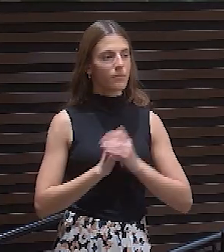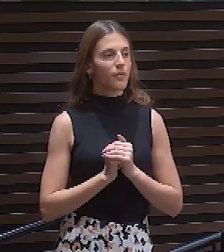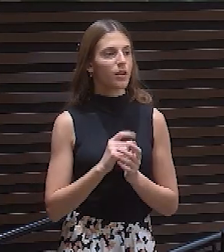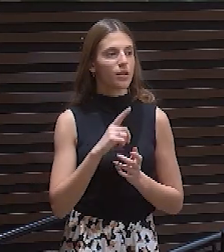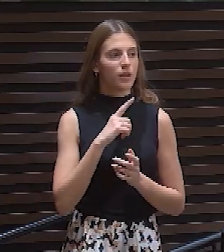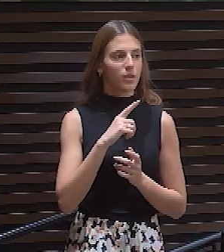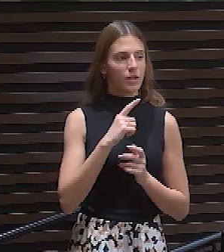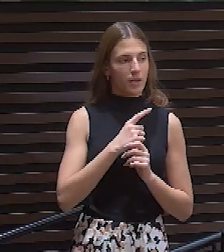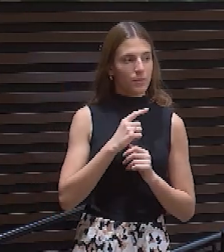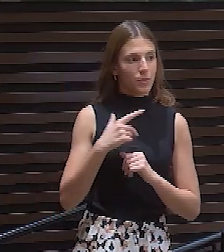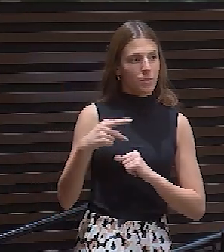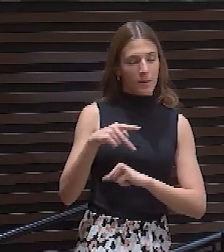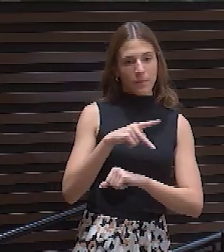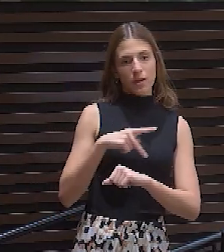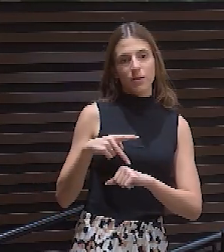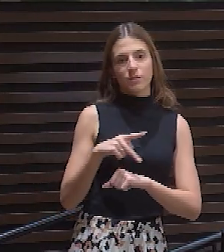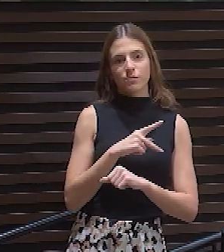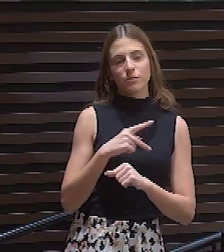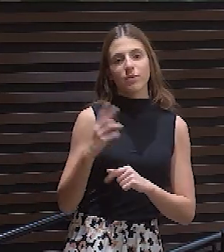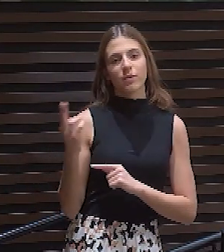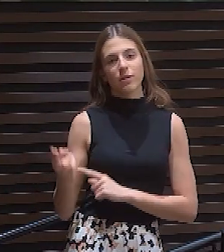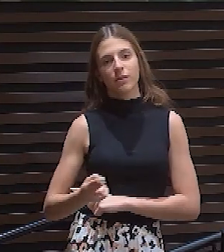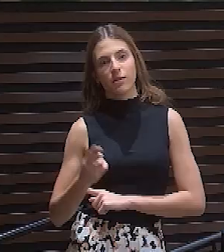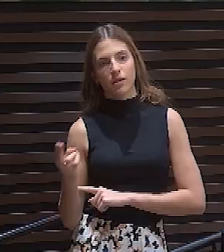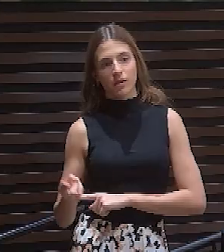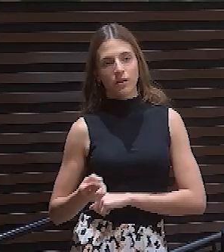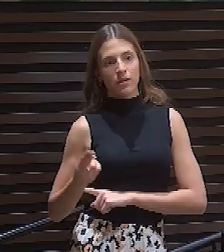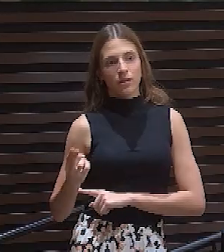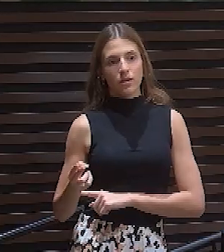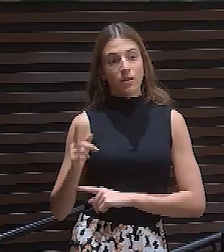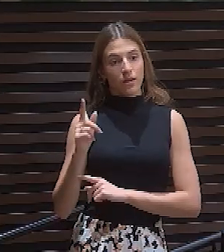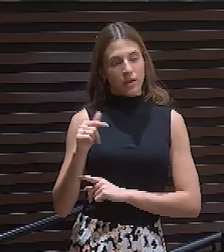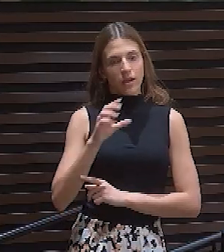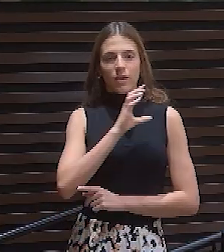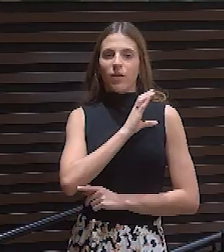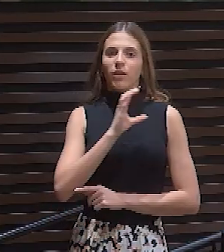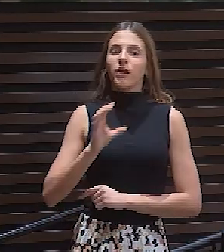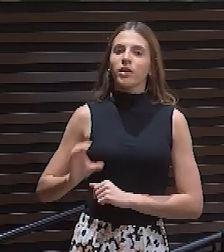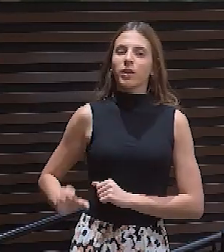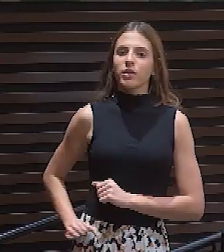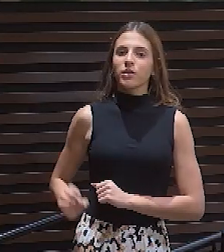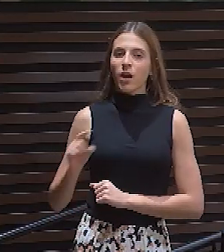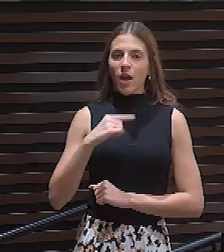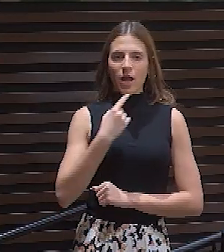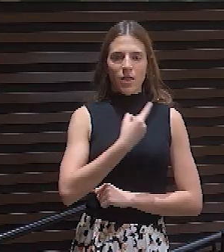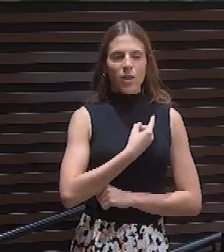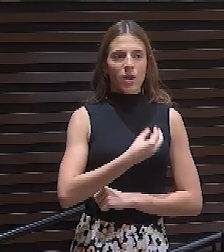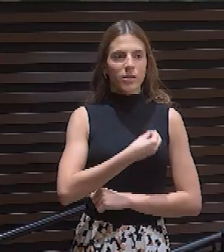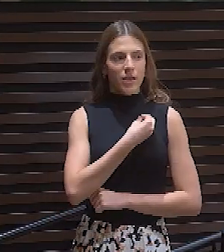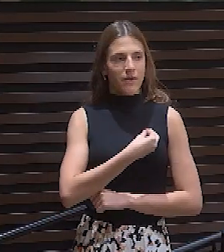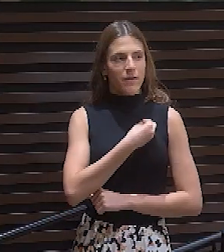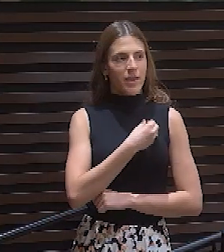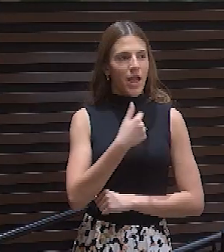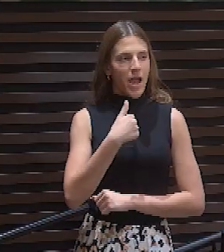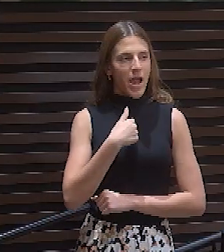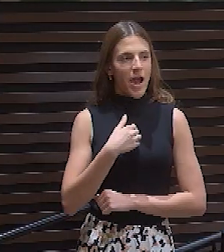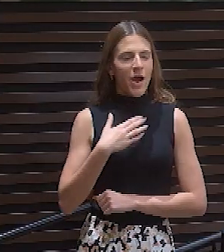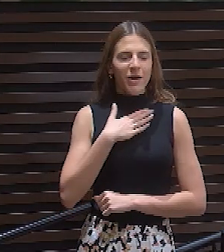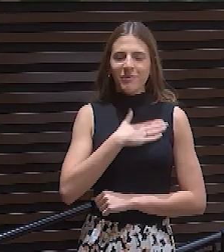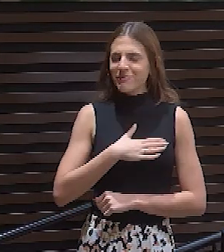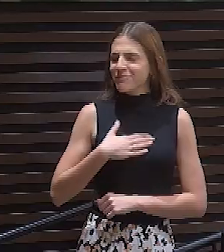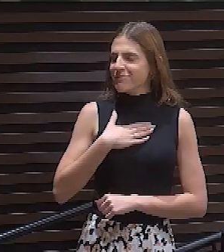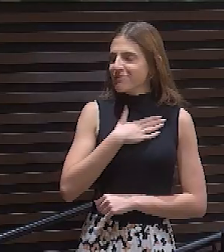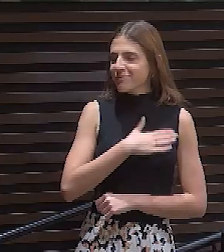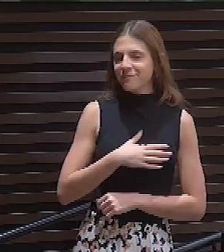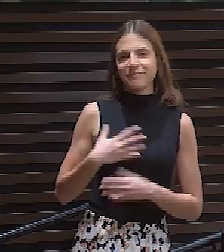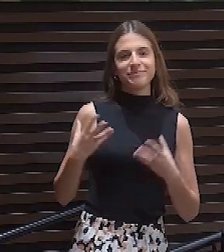uma Páscoa permanente, que é Cristo, a nossa vida. Eu gosto muito da